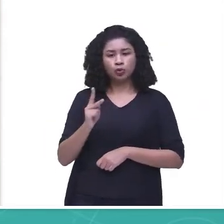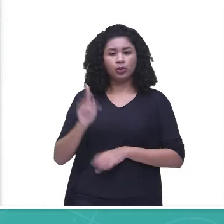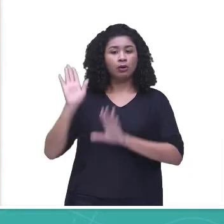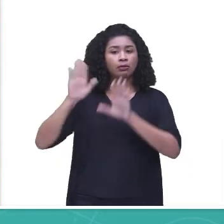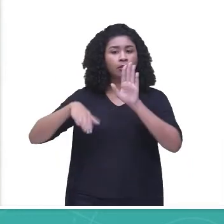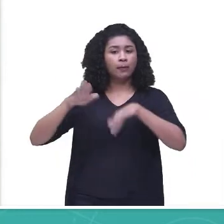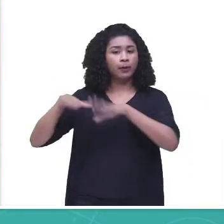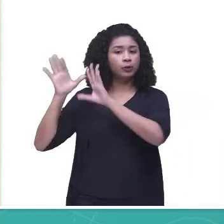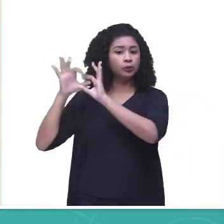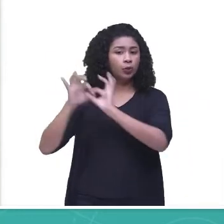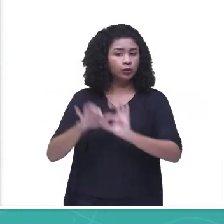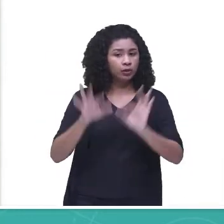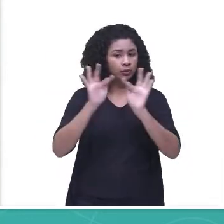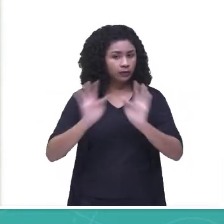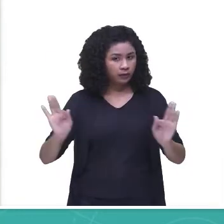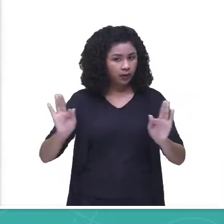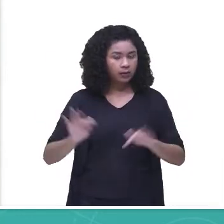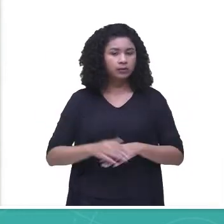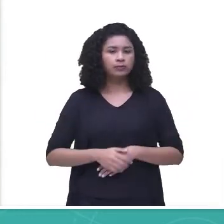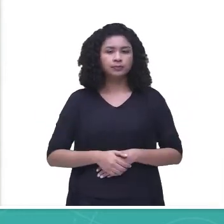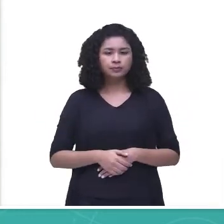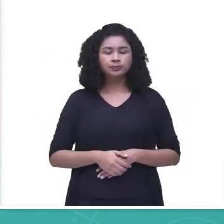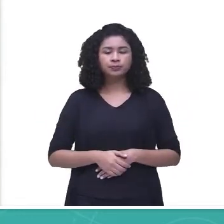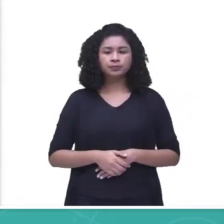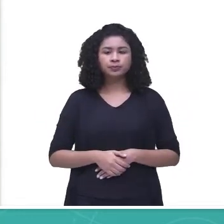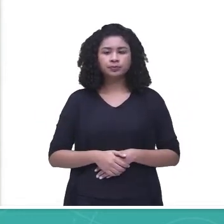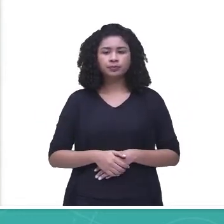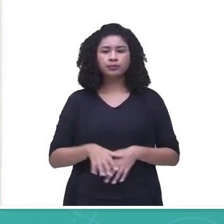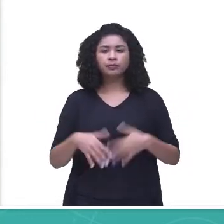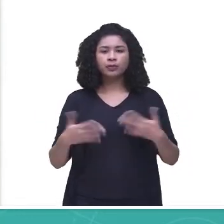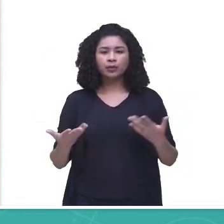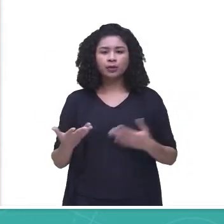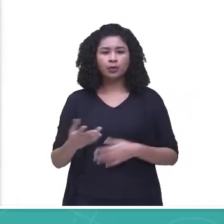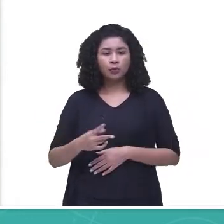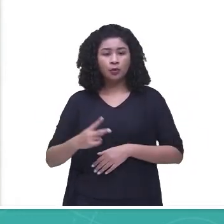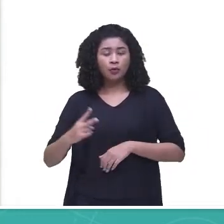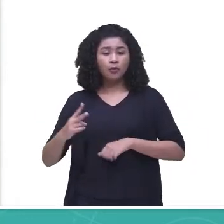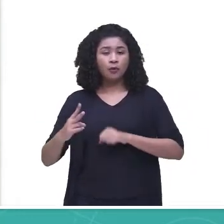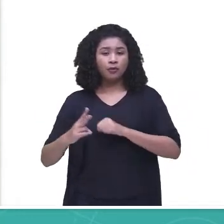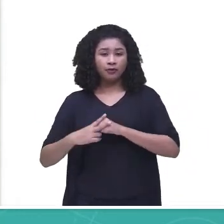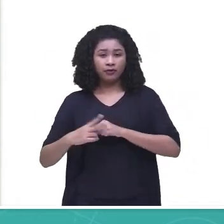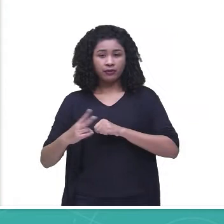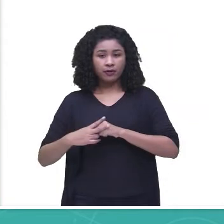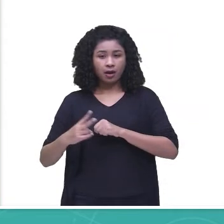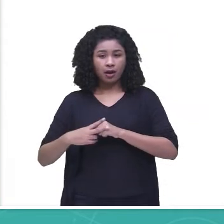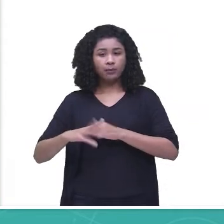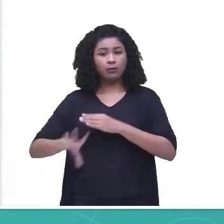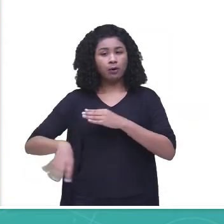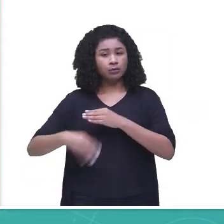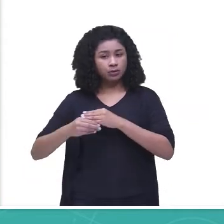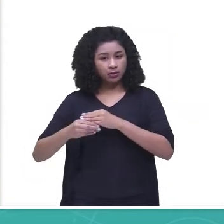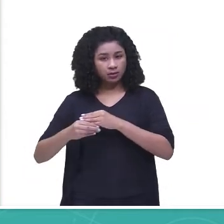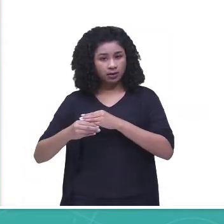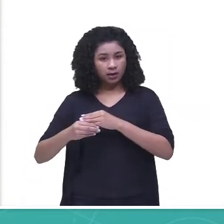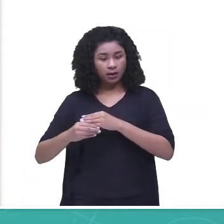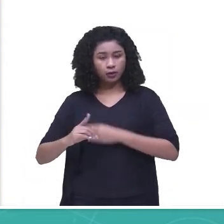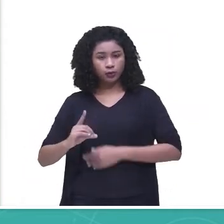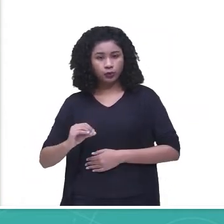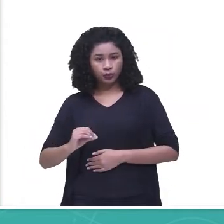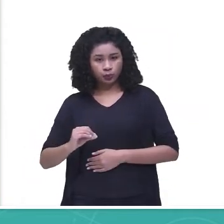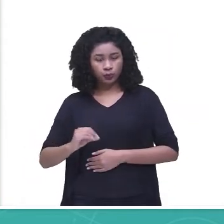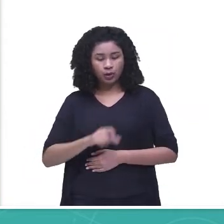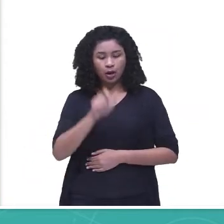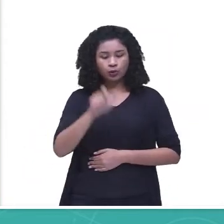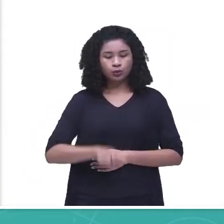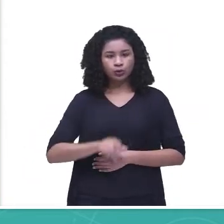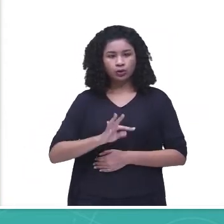a eles ou a elas. Do they work? Então, verbo auxiliar, aí o sujeito, verbo principal